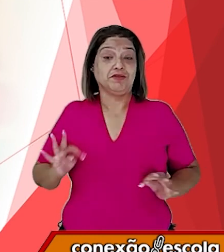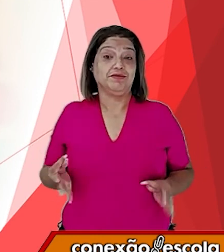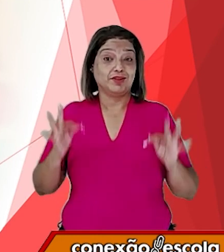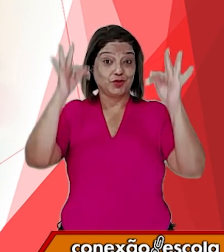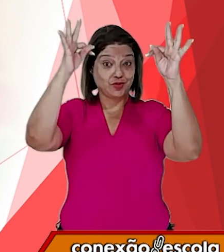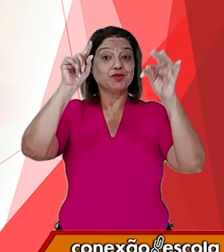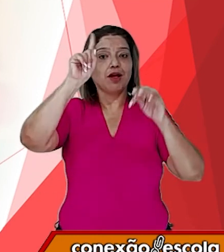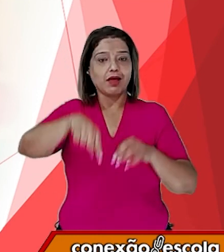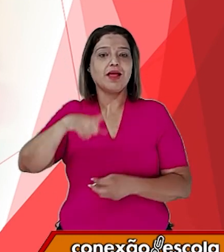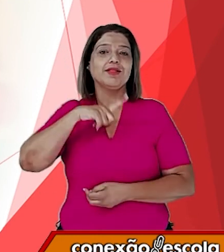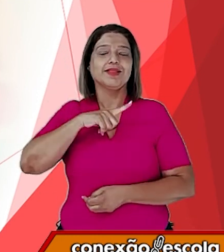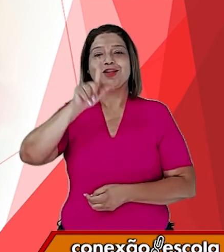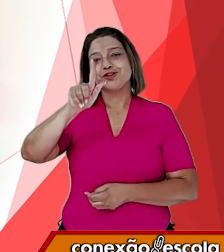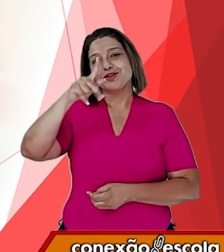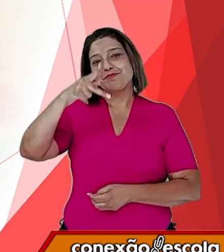tecnológicas, surgiu o